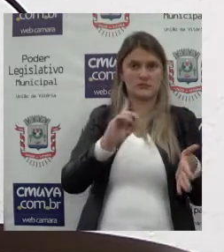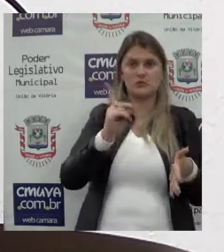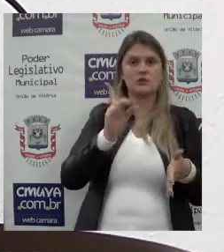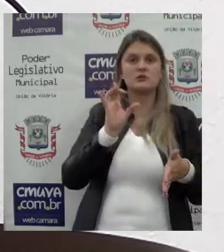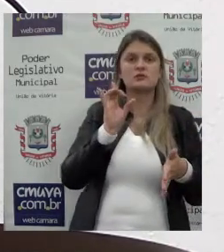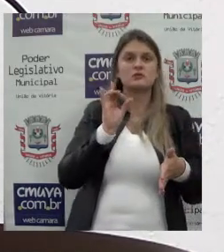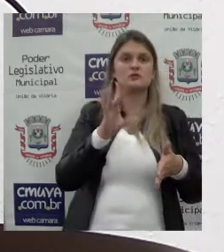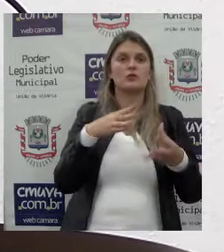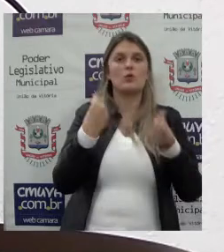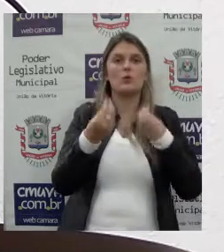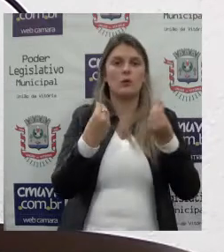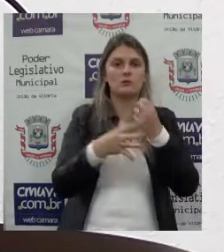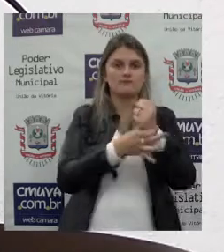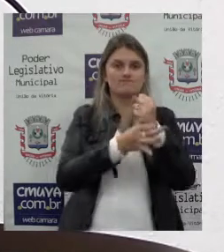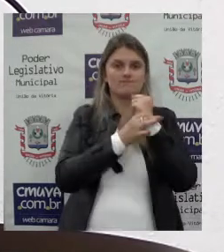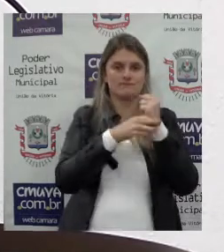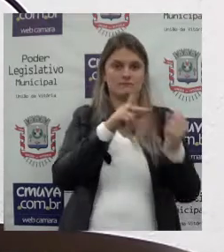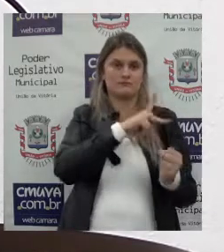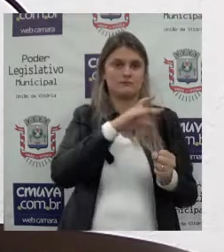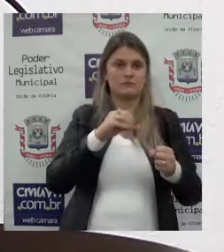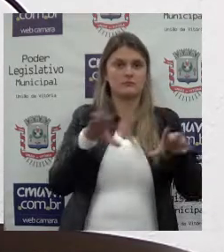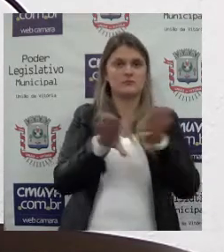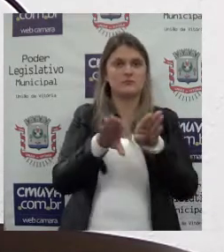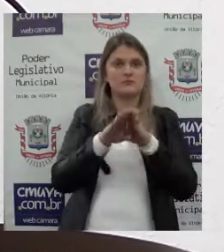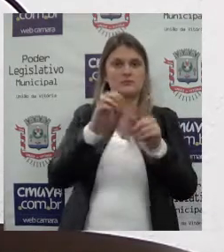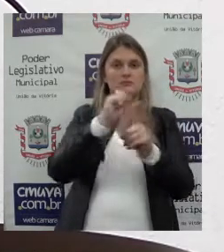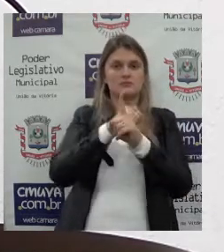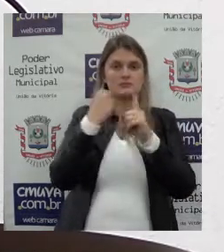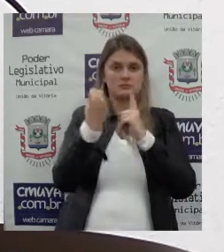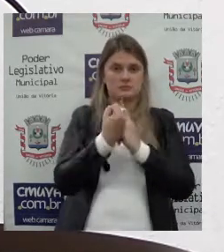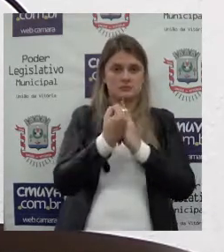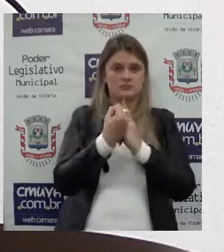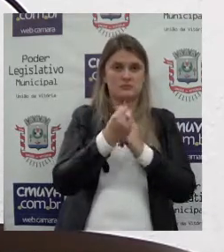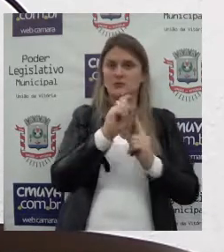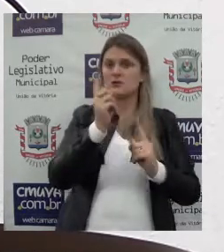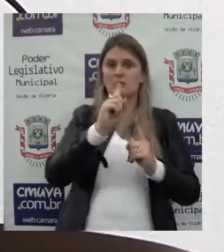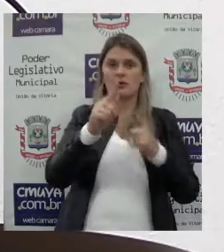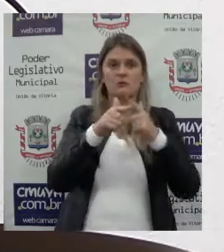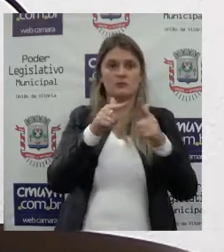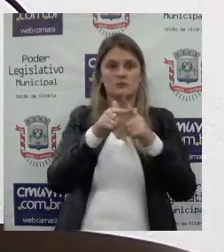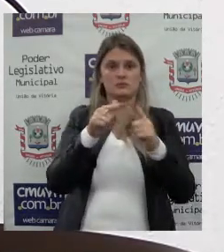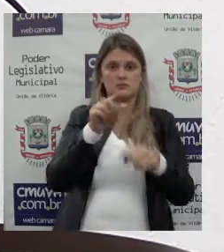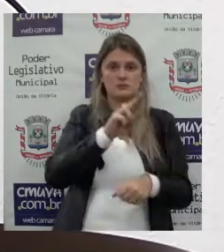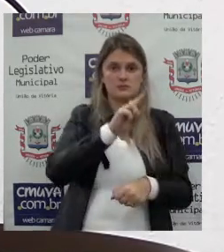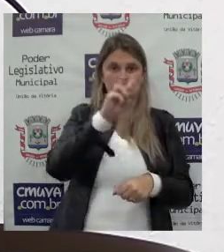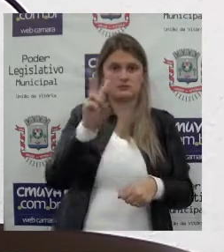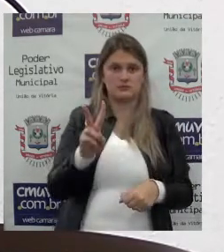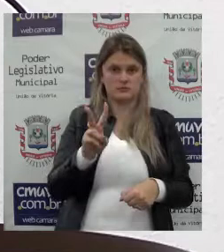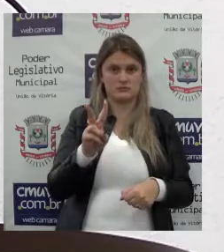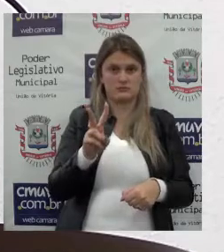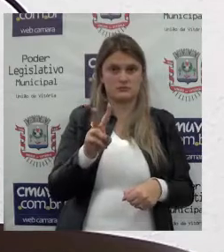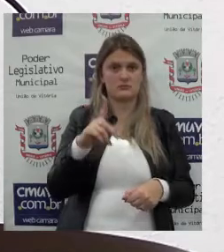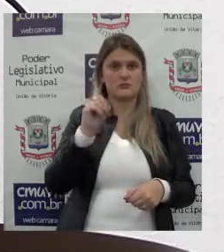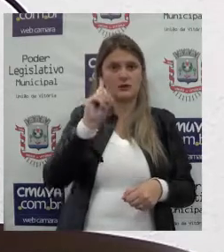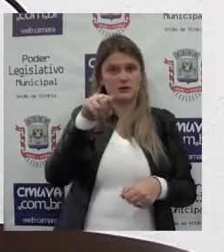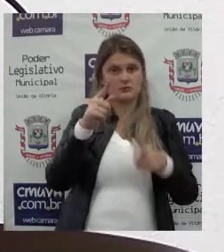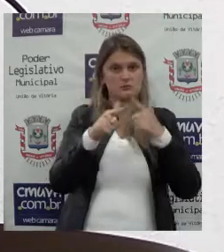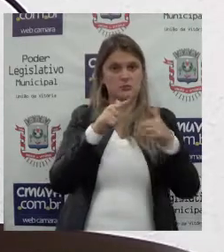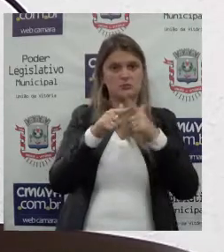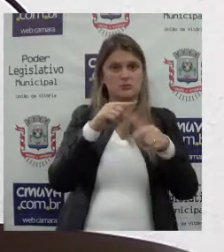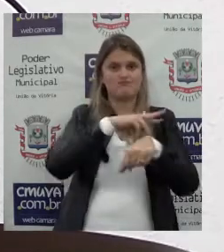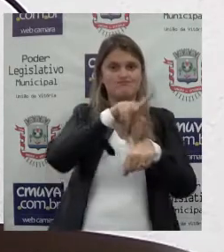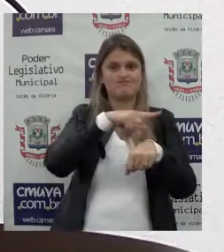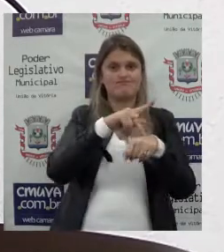hoje. Não apenas só pela situação de segurança pública, mas pela estrutura social, que não é problema de União da Vitória, quero deixar bem claro